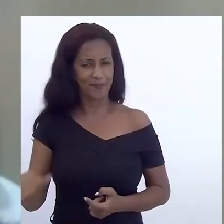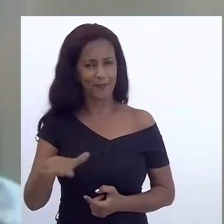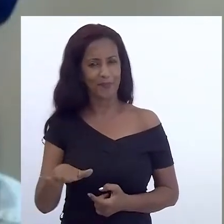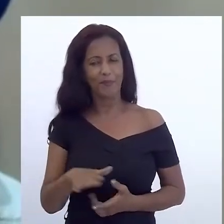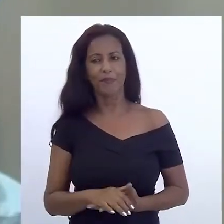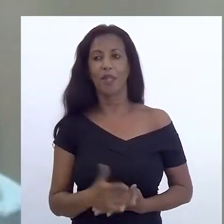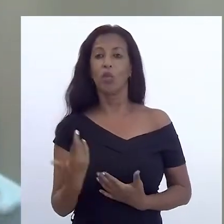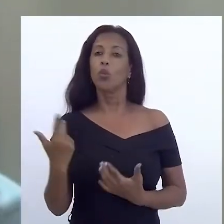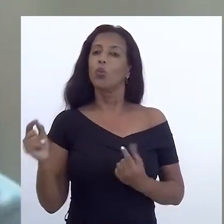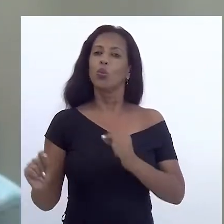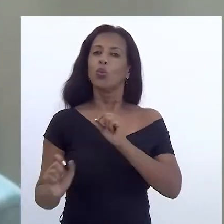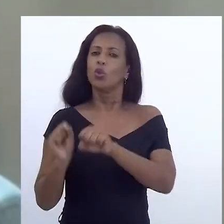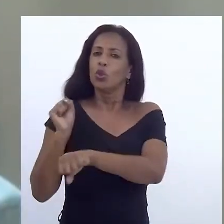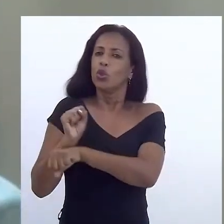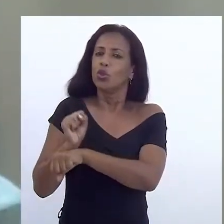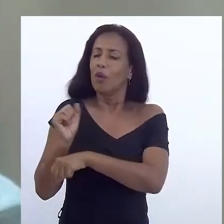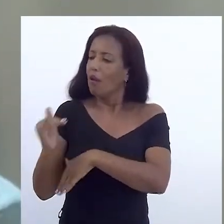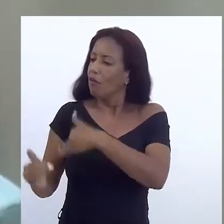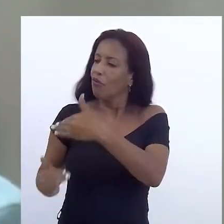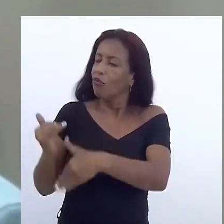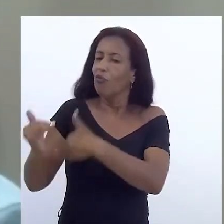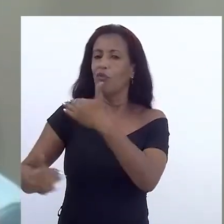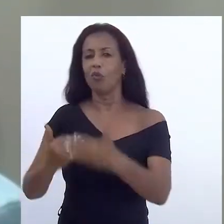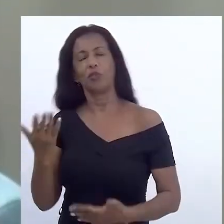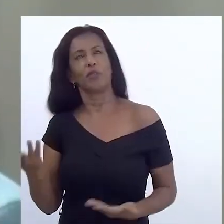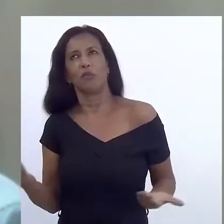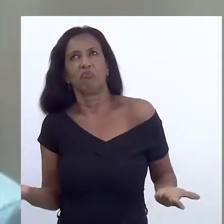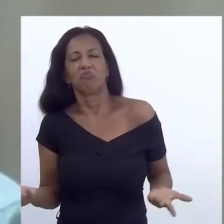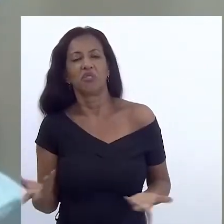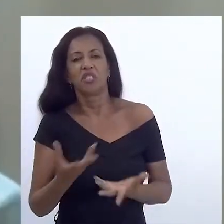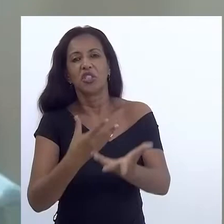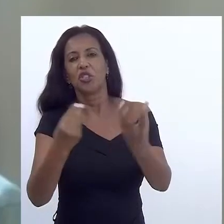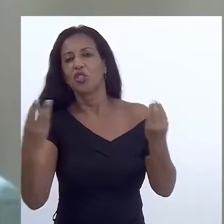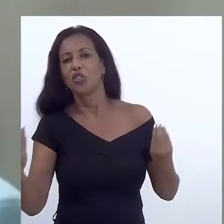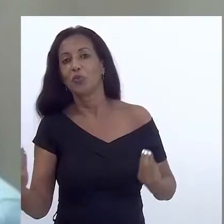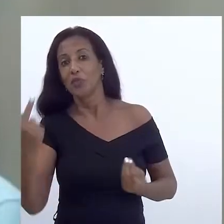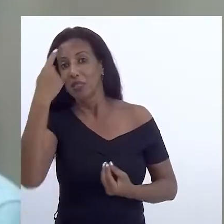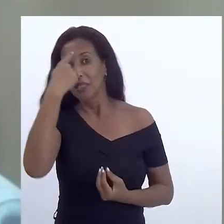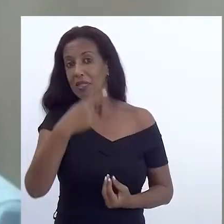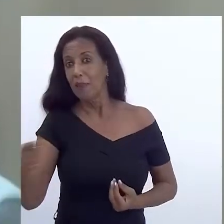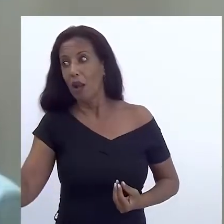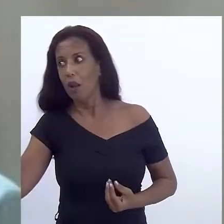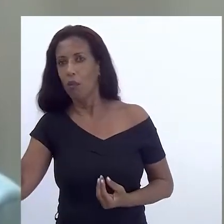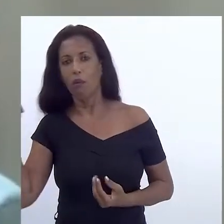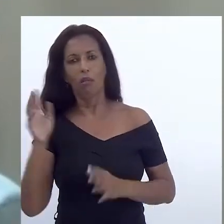que esperar pela evolução de, sei lá, muitas semanas? Não.